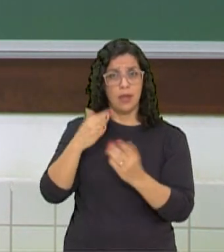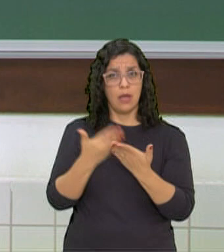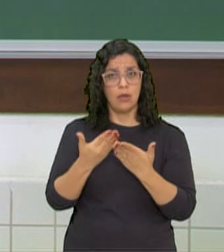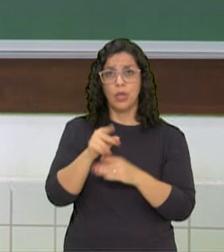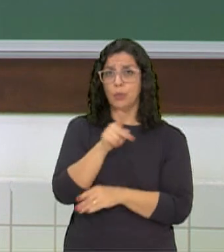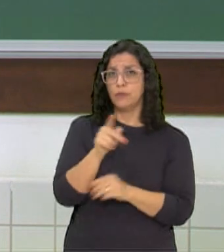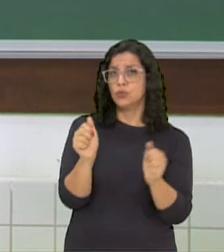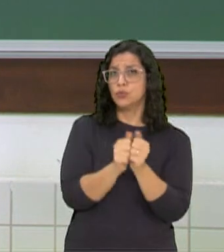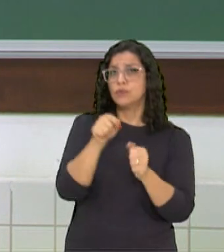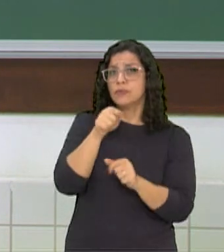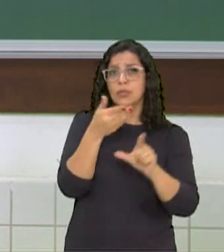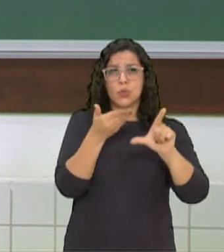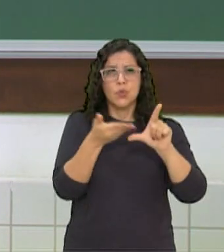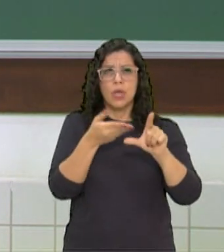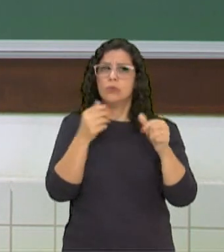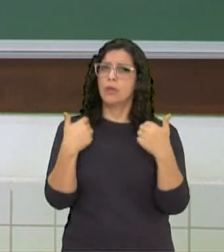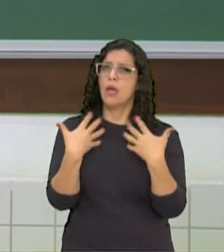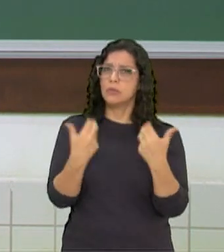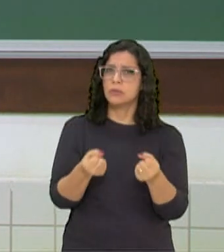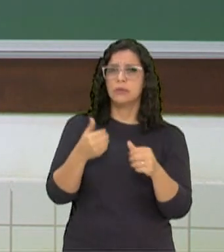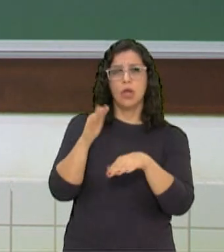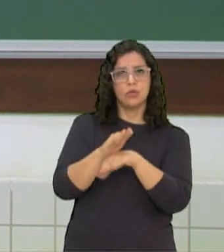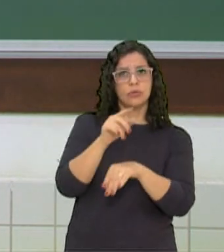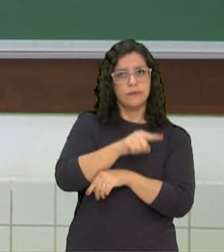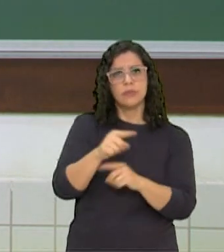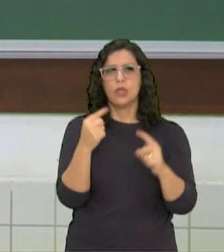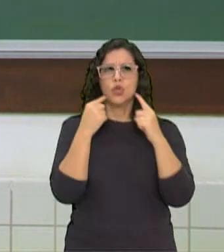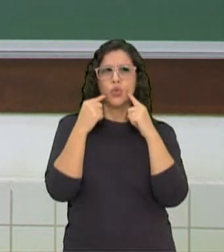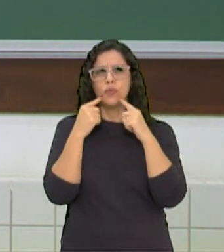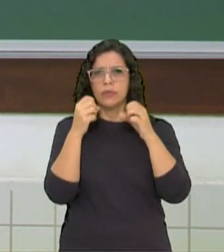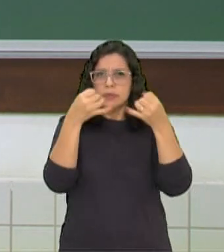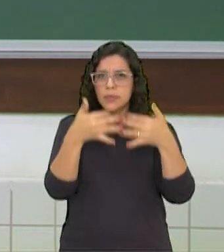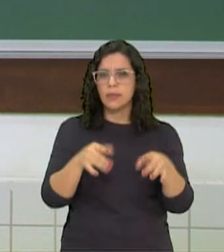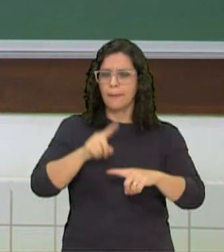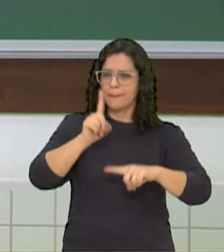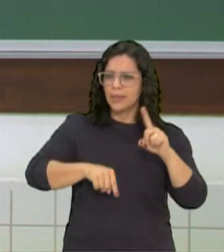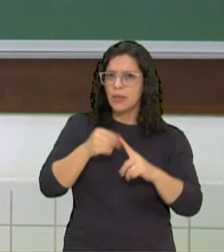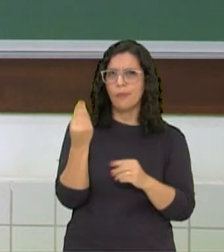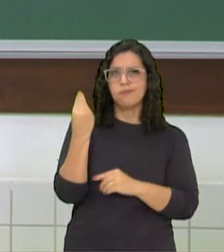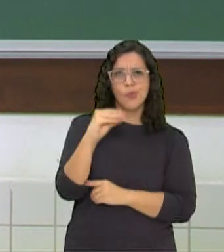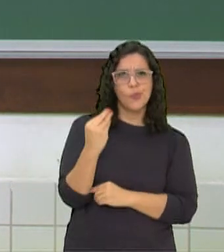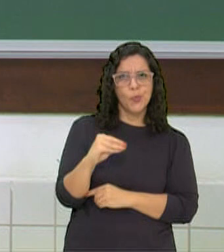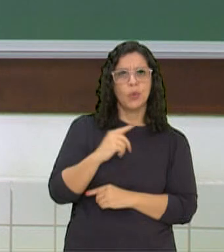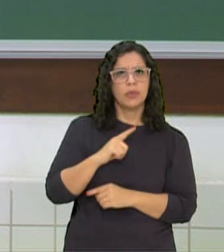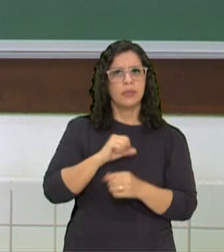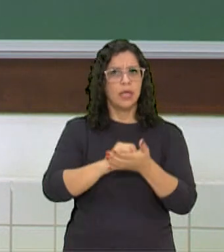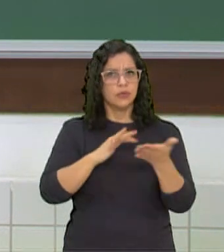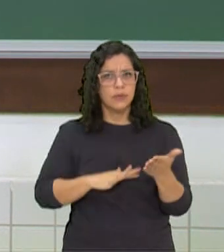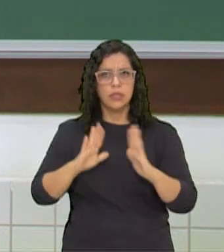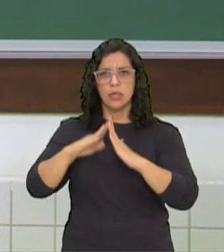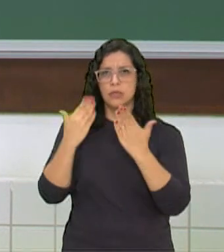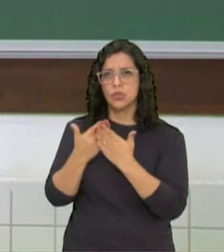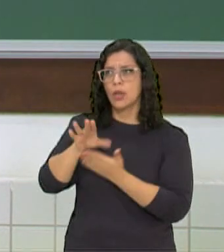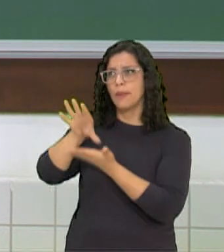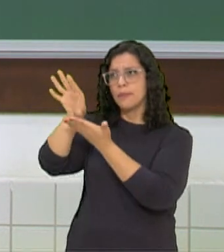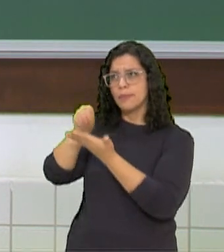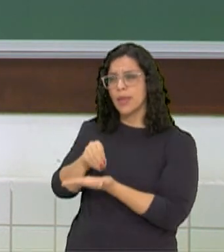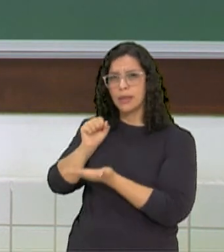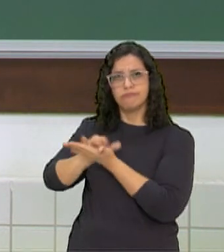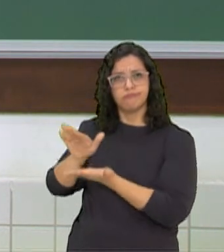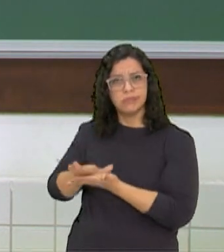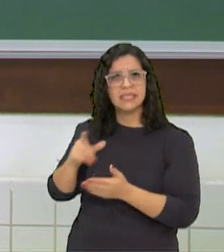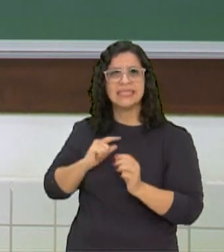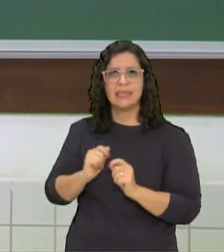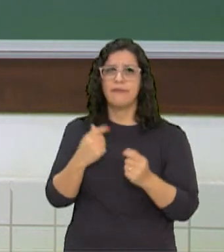no Classroom que ele está sempre disposto a te tirar dúvidas, né? Tem material postado, tem atividade na escola que você pode buscar com as